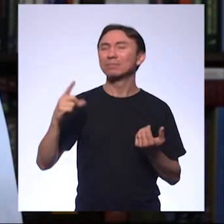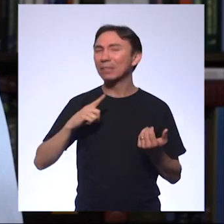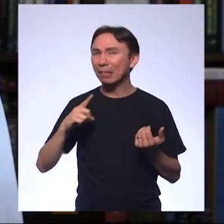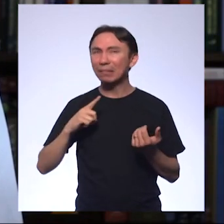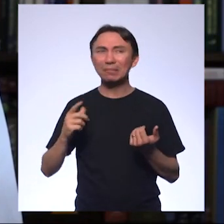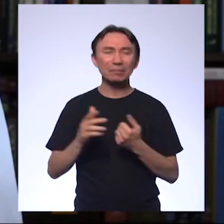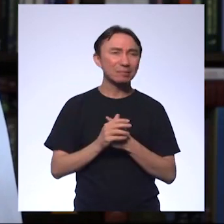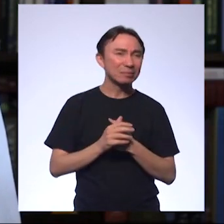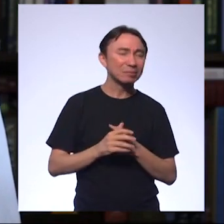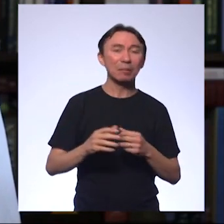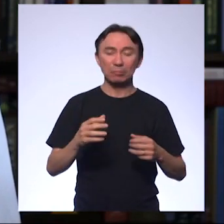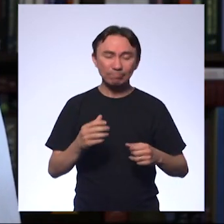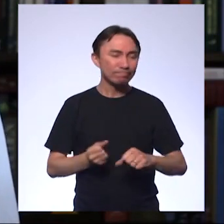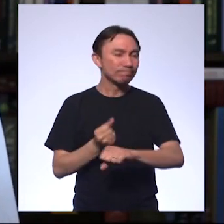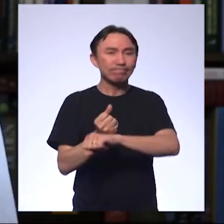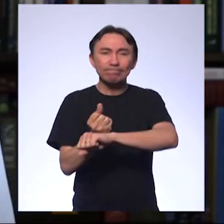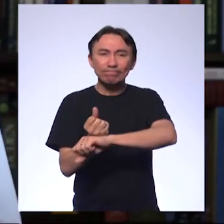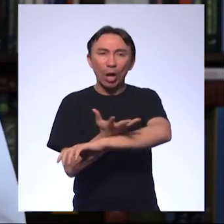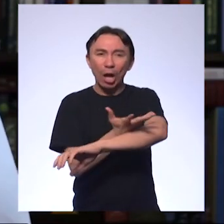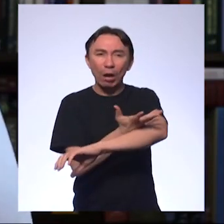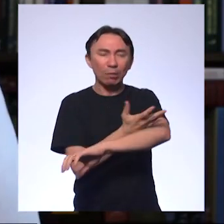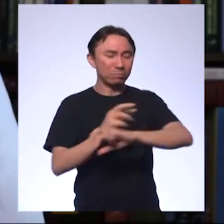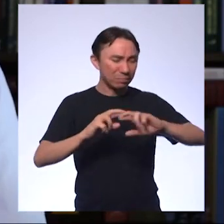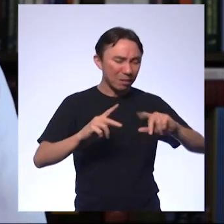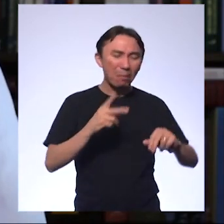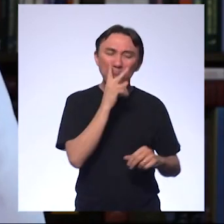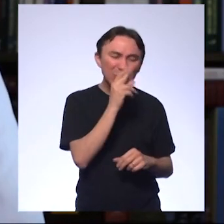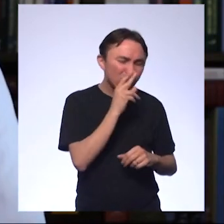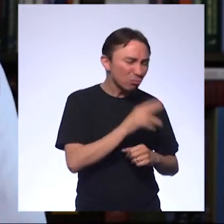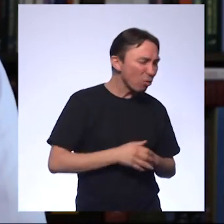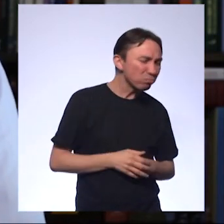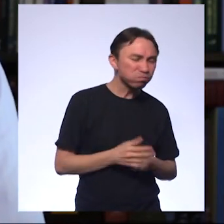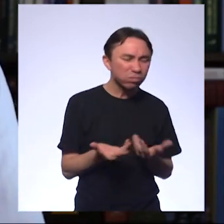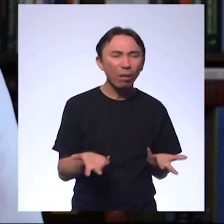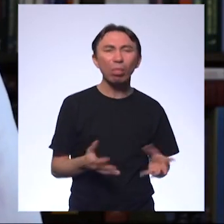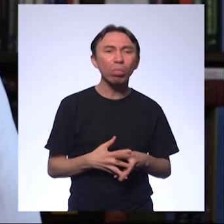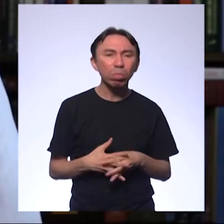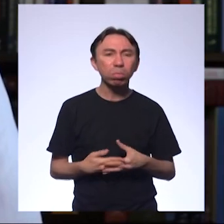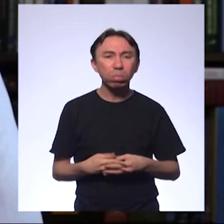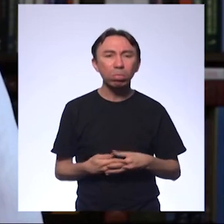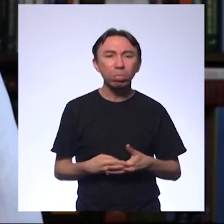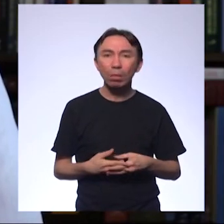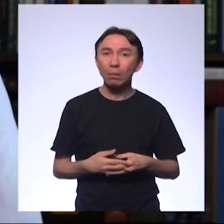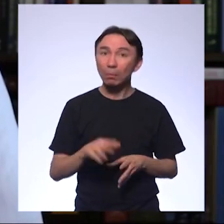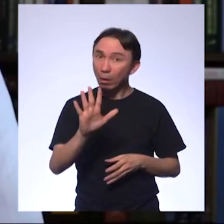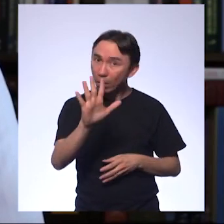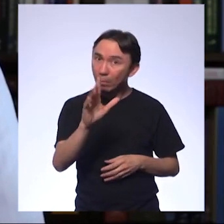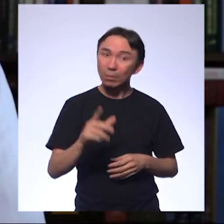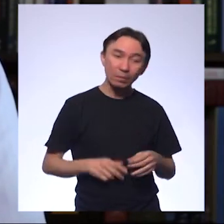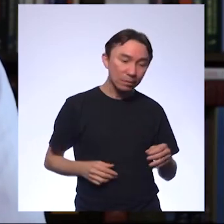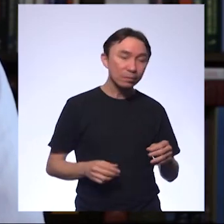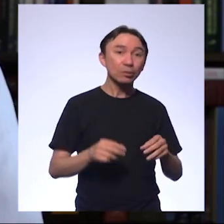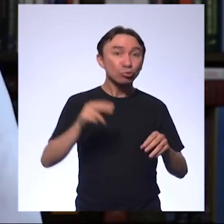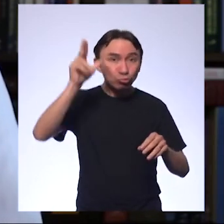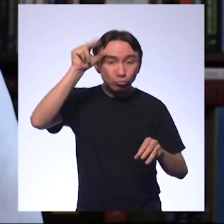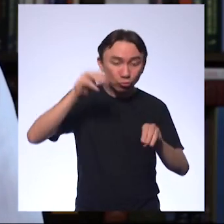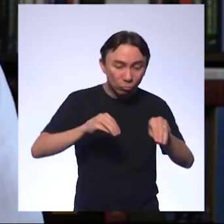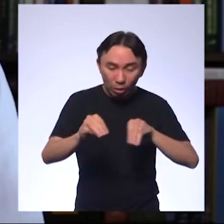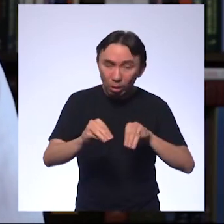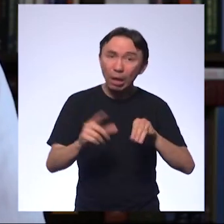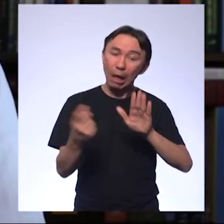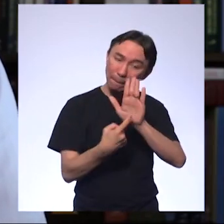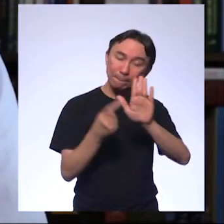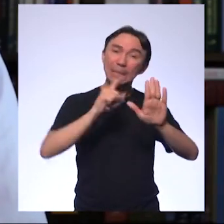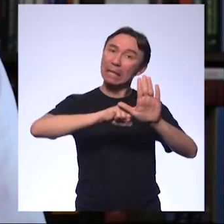muitas emoções, embora pareça um jogo tão estático. Na realidade, o jogo de xadrez é uma metáfora da vida e muitos